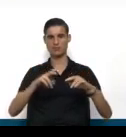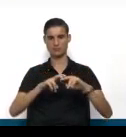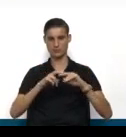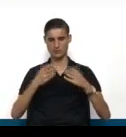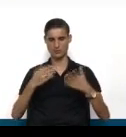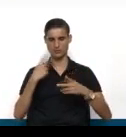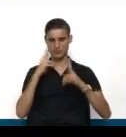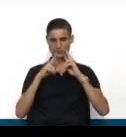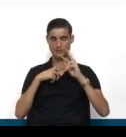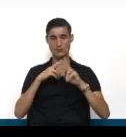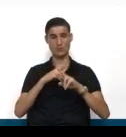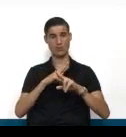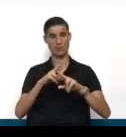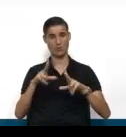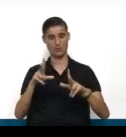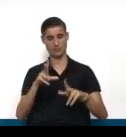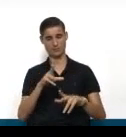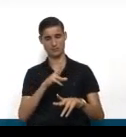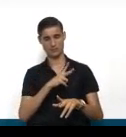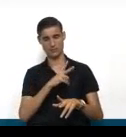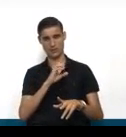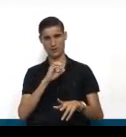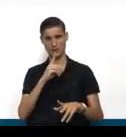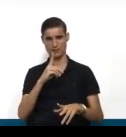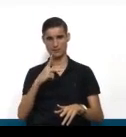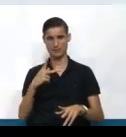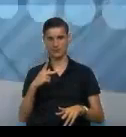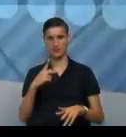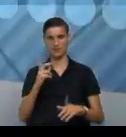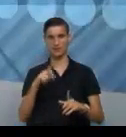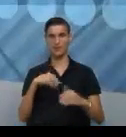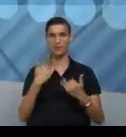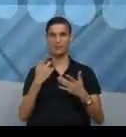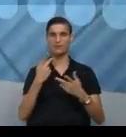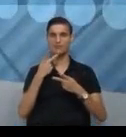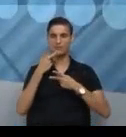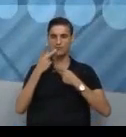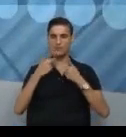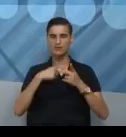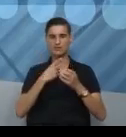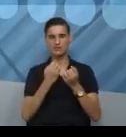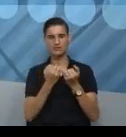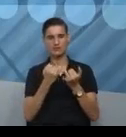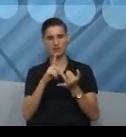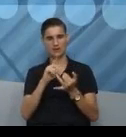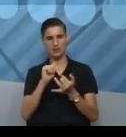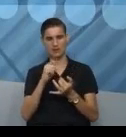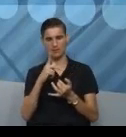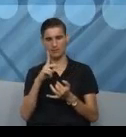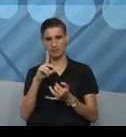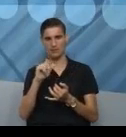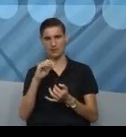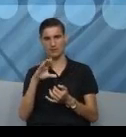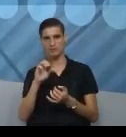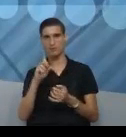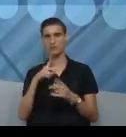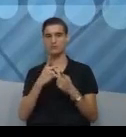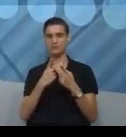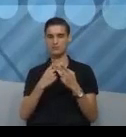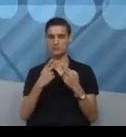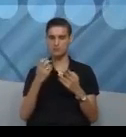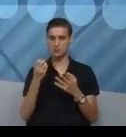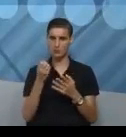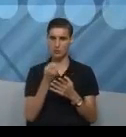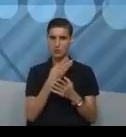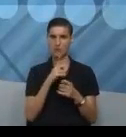aqui agora nós vamos ver uma outra particularidade de EDP, que é quando nós estamos falando de equação de Laplace, que é algo